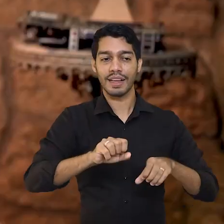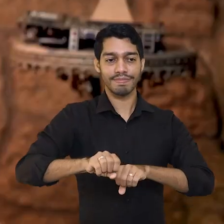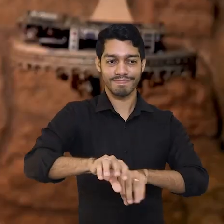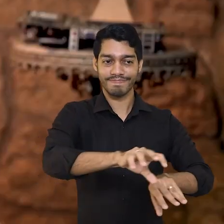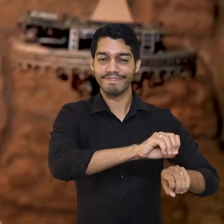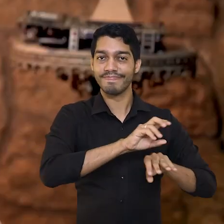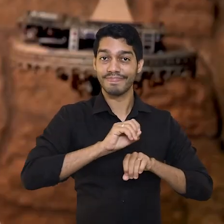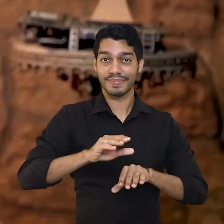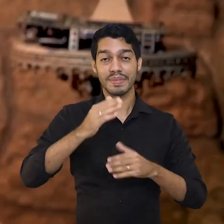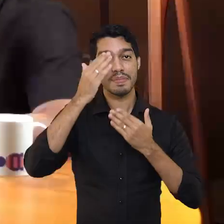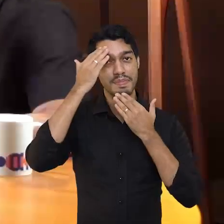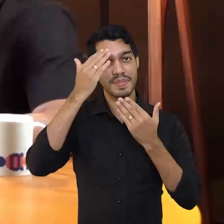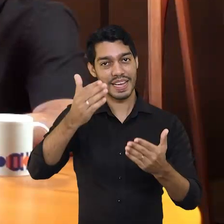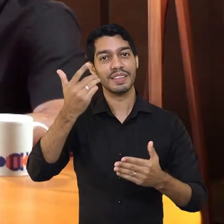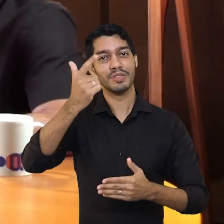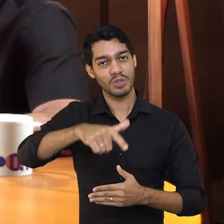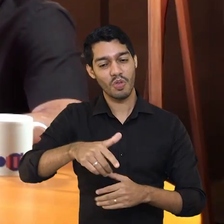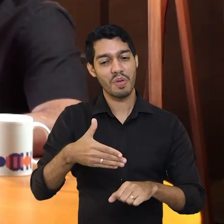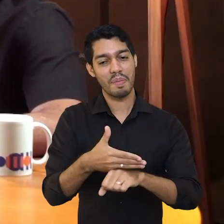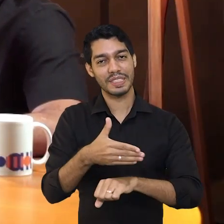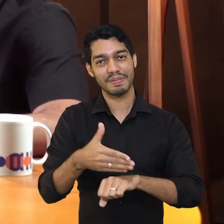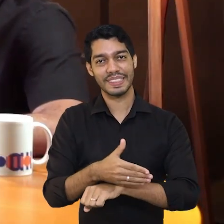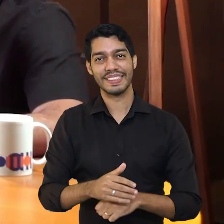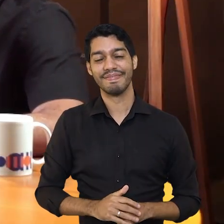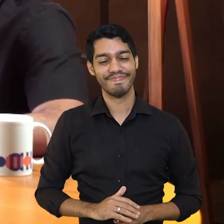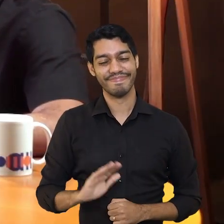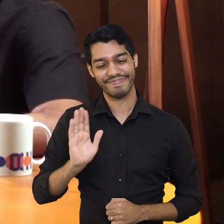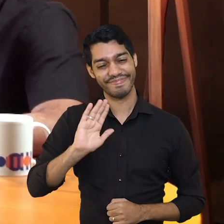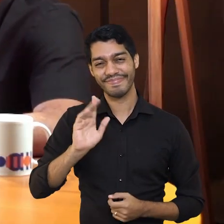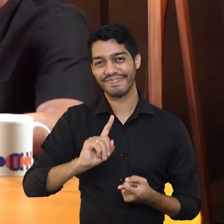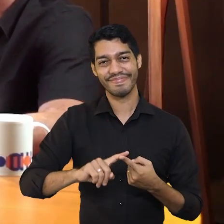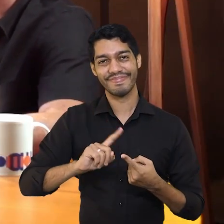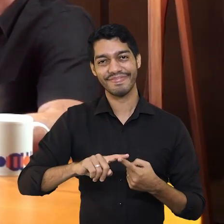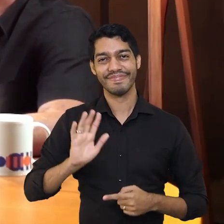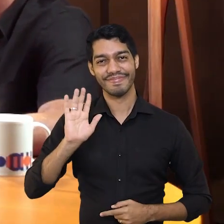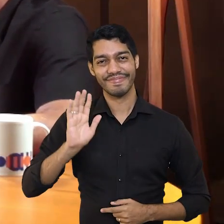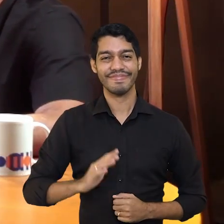Salta Educação. E obrigado, Luísa, mais uma vez pela sua